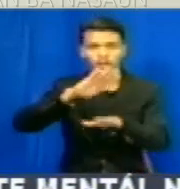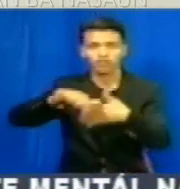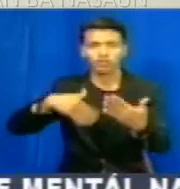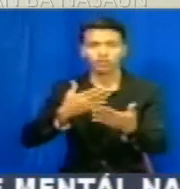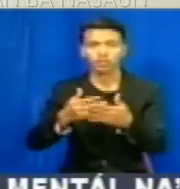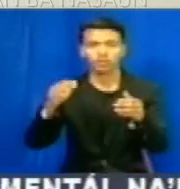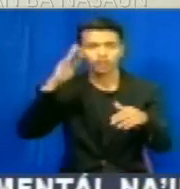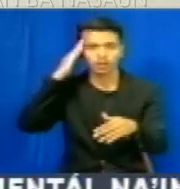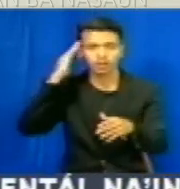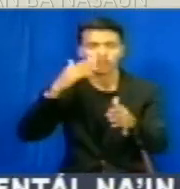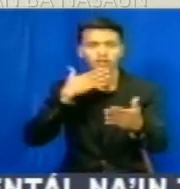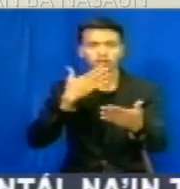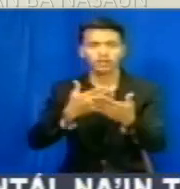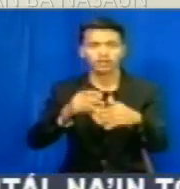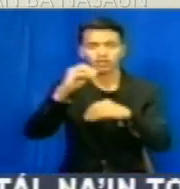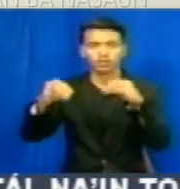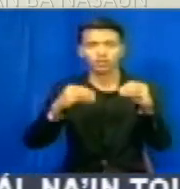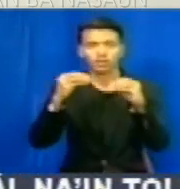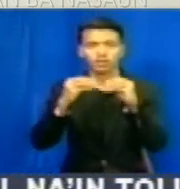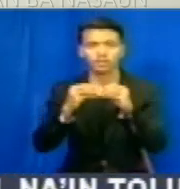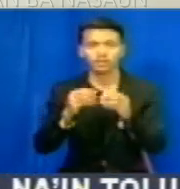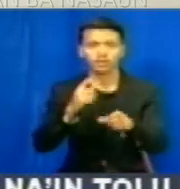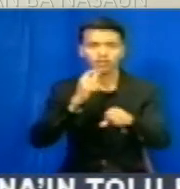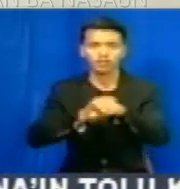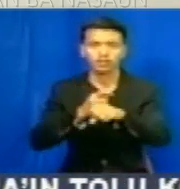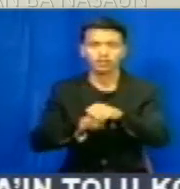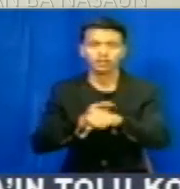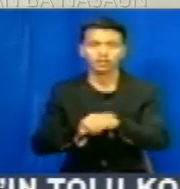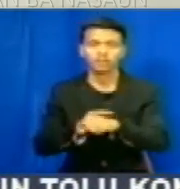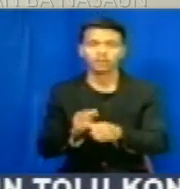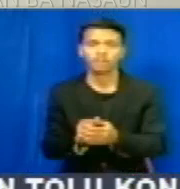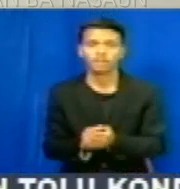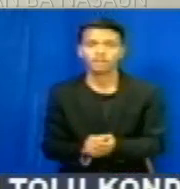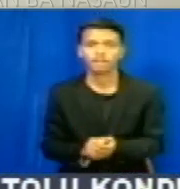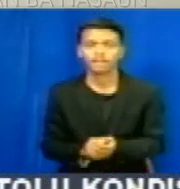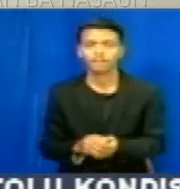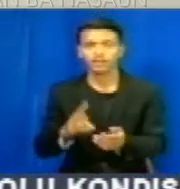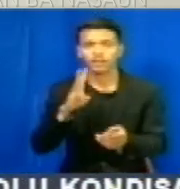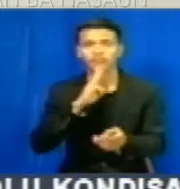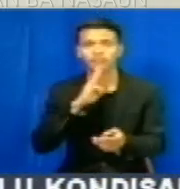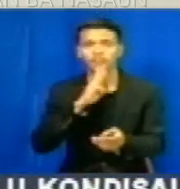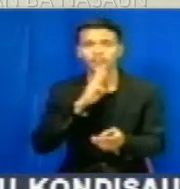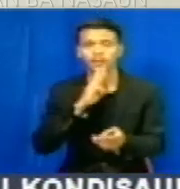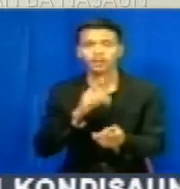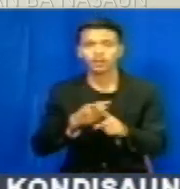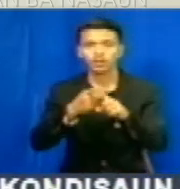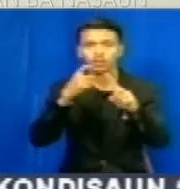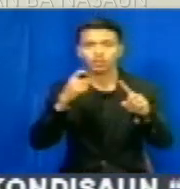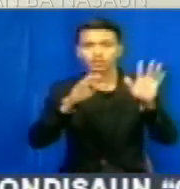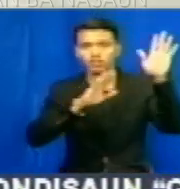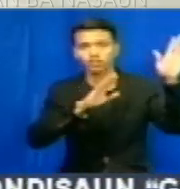dia, kona ba situação ka mudança climática. Tata be gravitação mai su